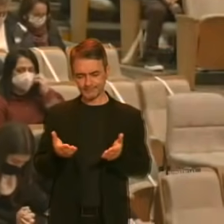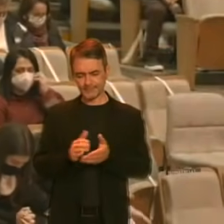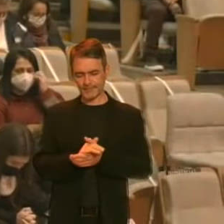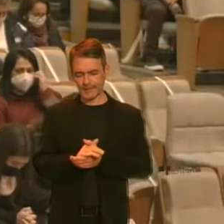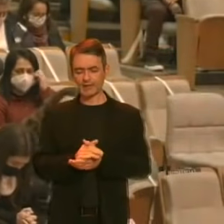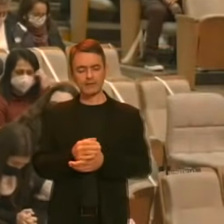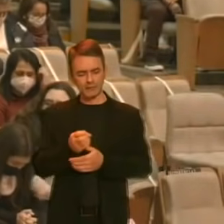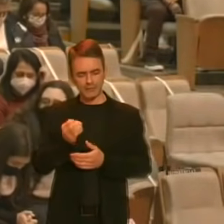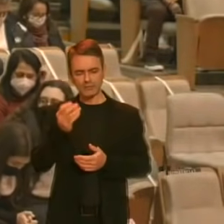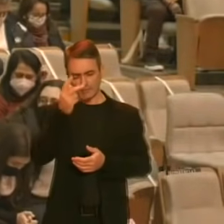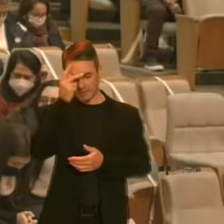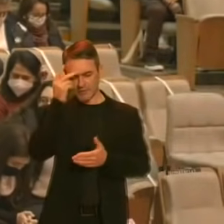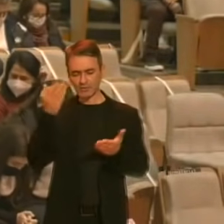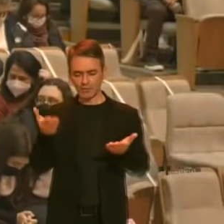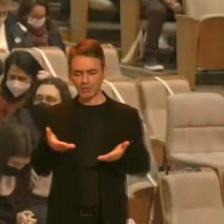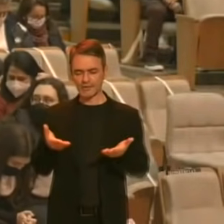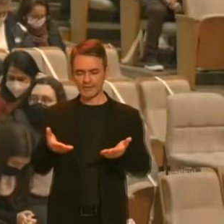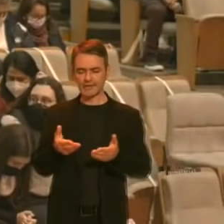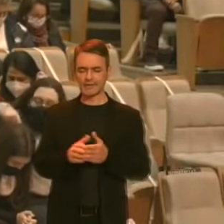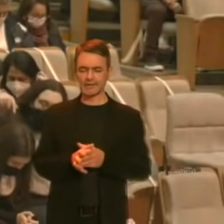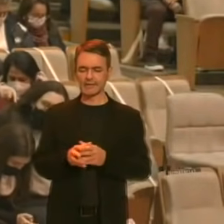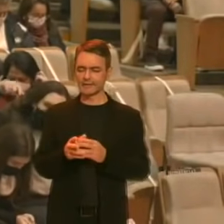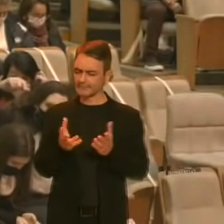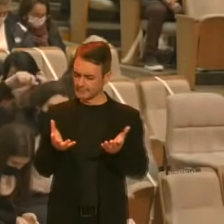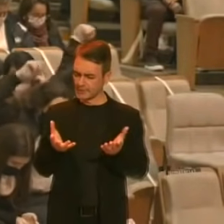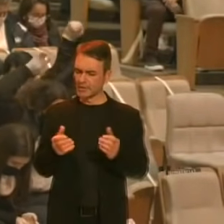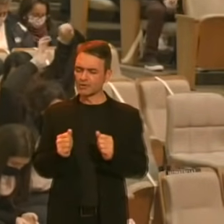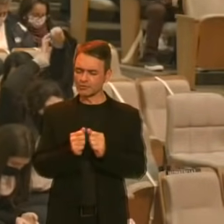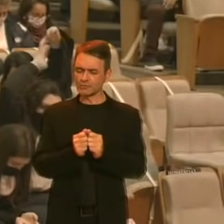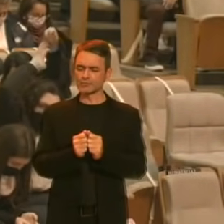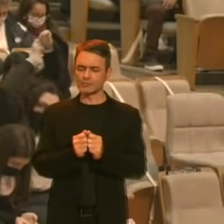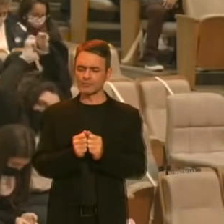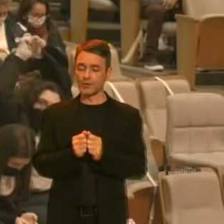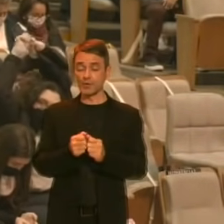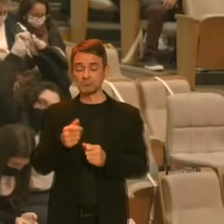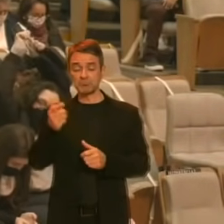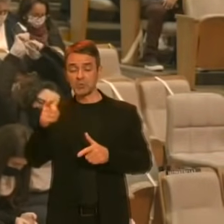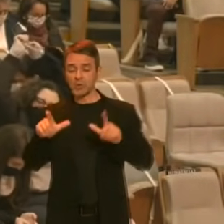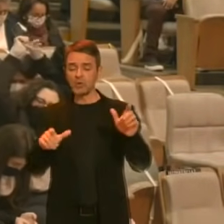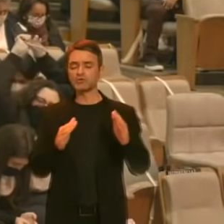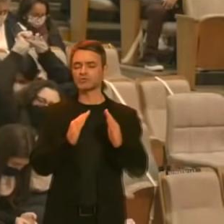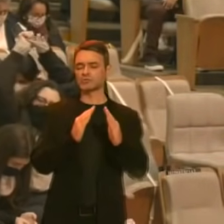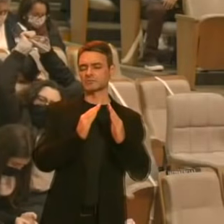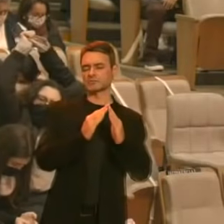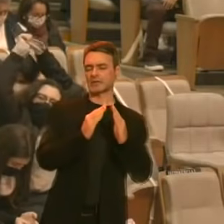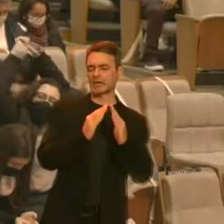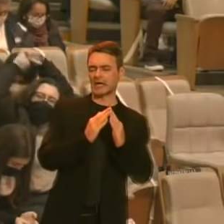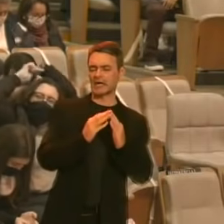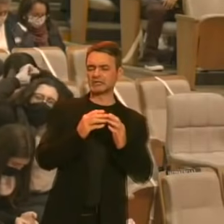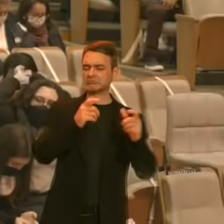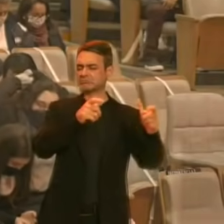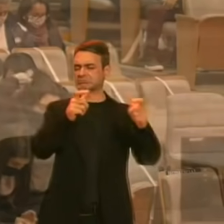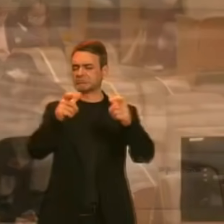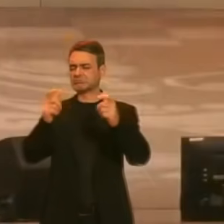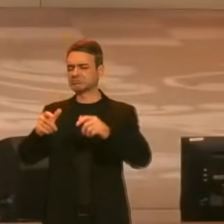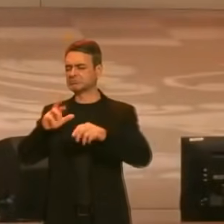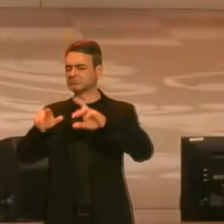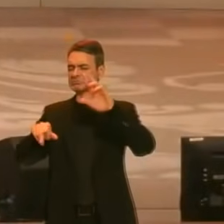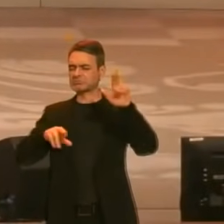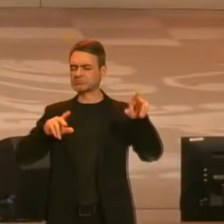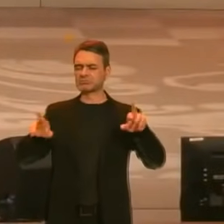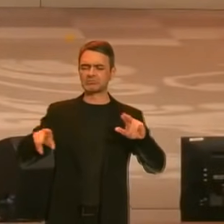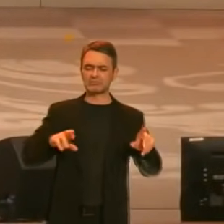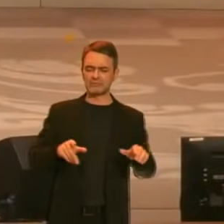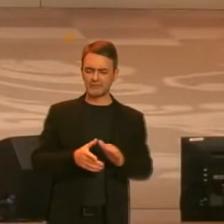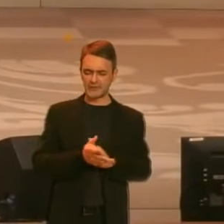esses irmãos, esses queridos que estão conosco aqui, outros que estão, Senhor, em tantos lugares diferentes, mas